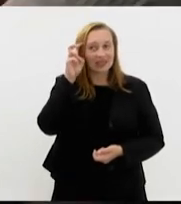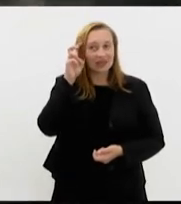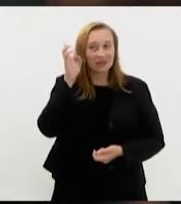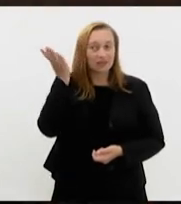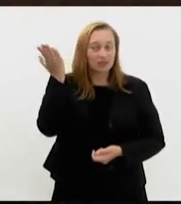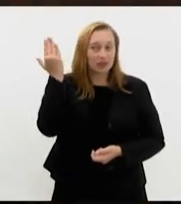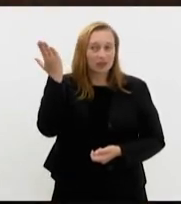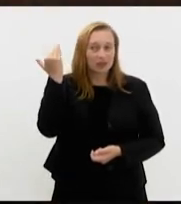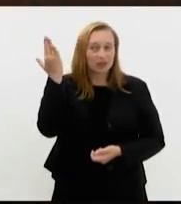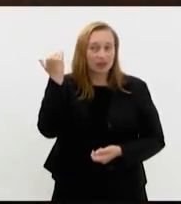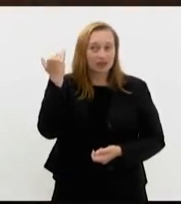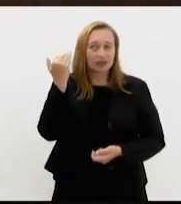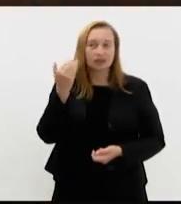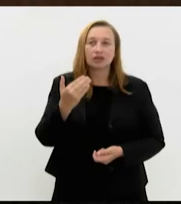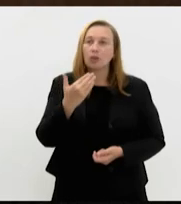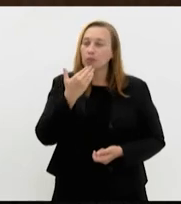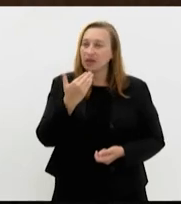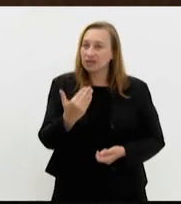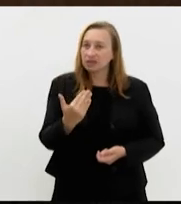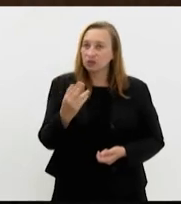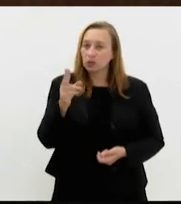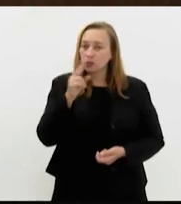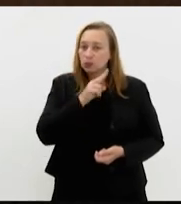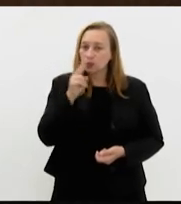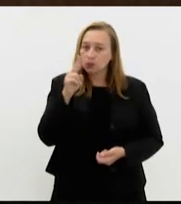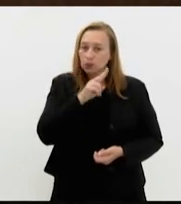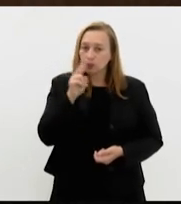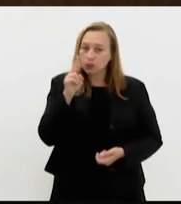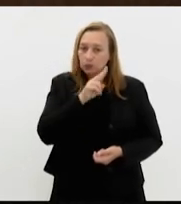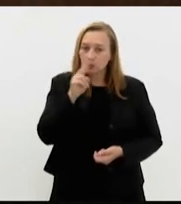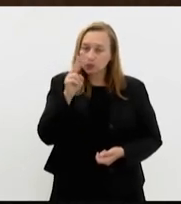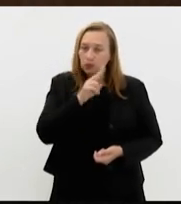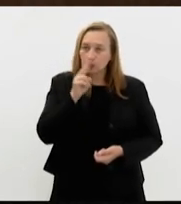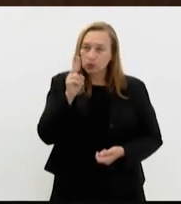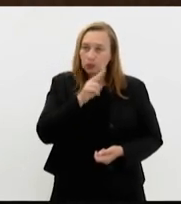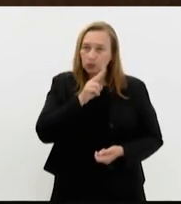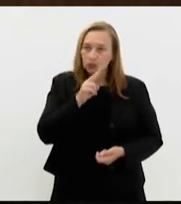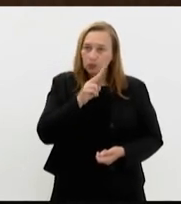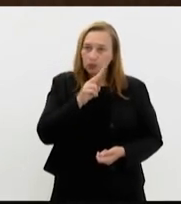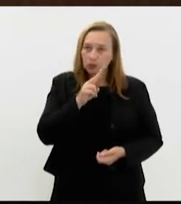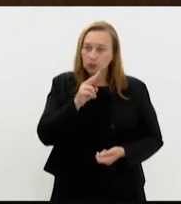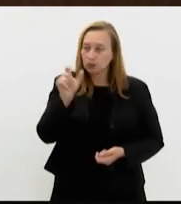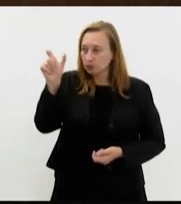passada. Foi pedido urgência pelo autor.